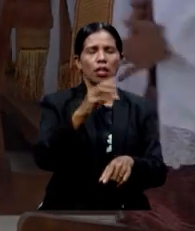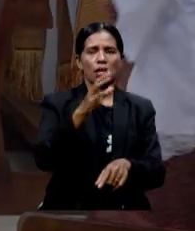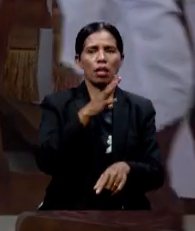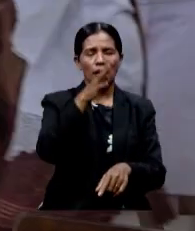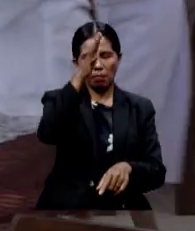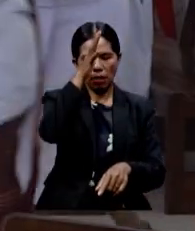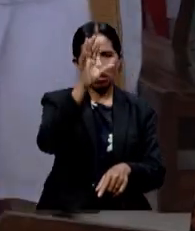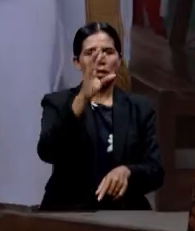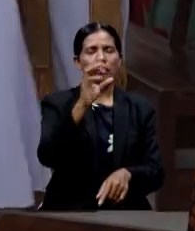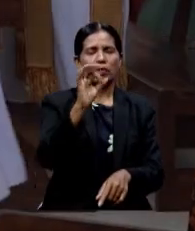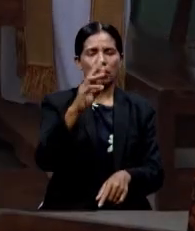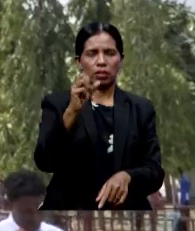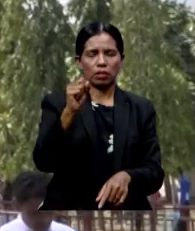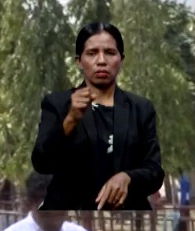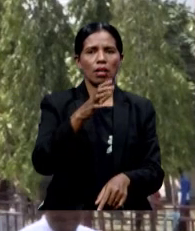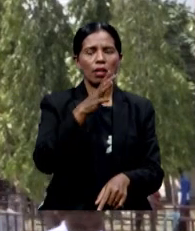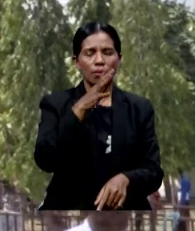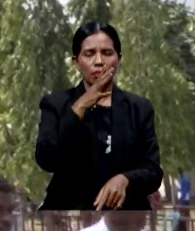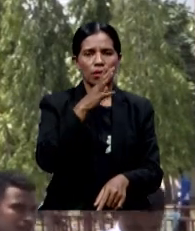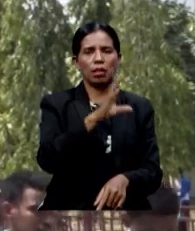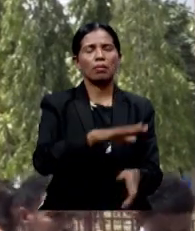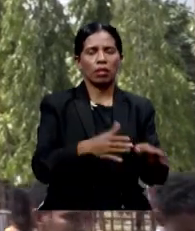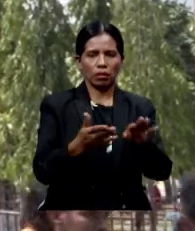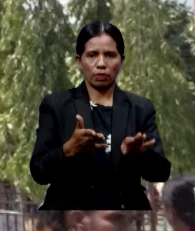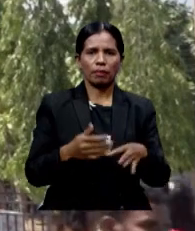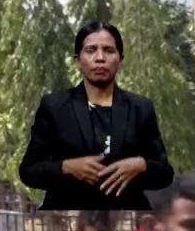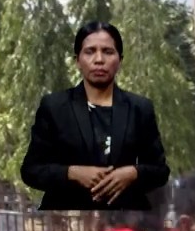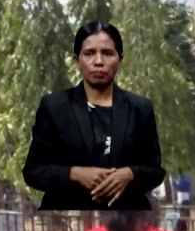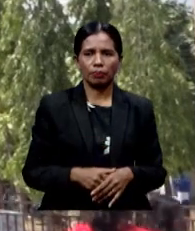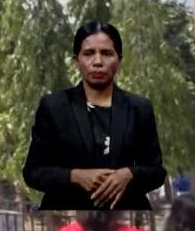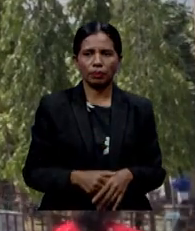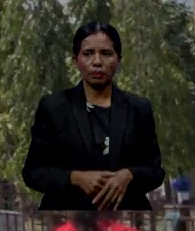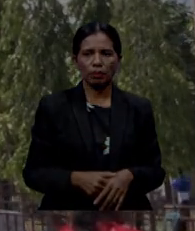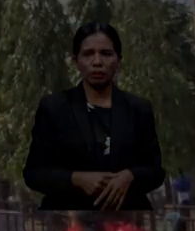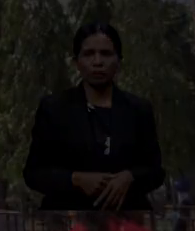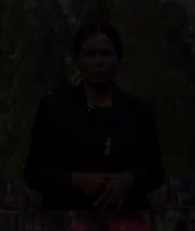Matebian, No Inan Filomena Taila Matebian. Equipo Cobertura, GMN.